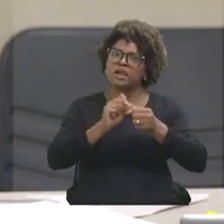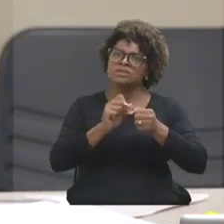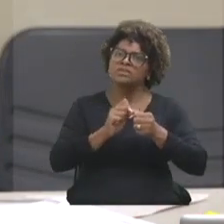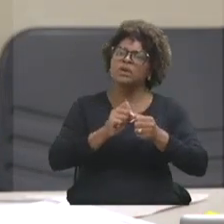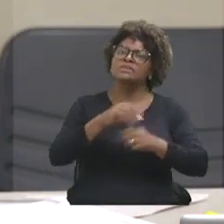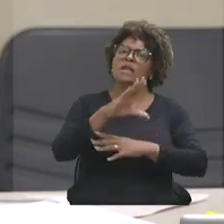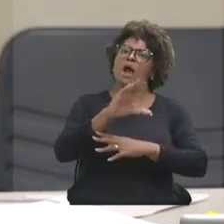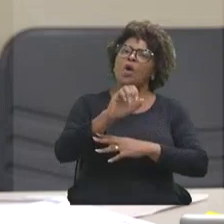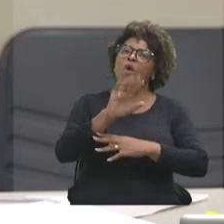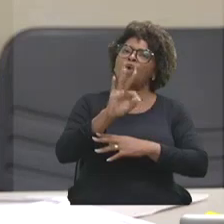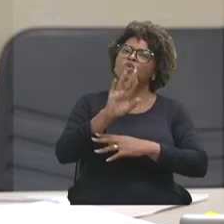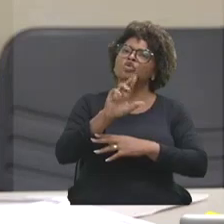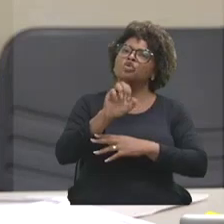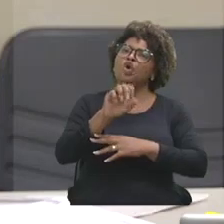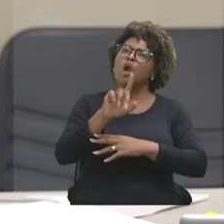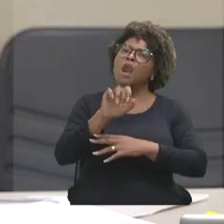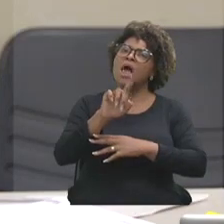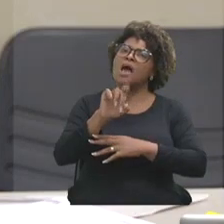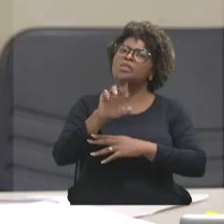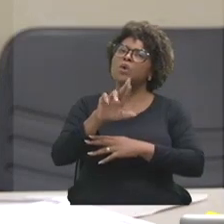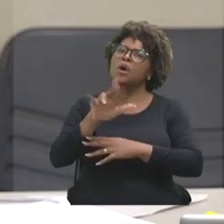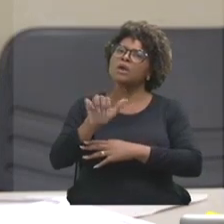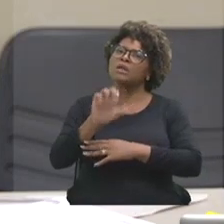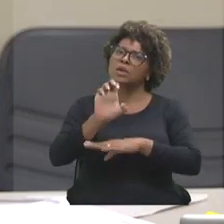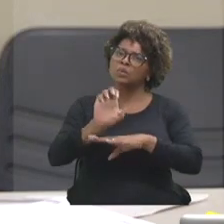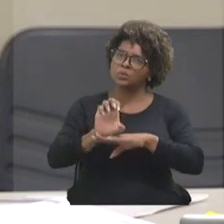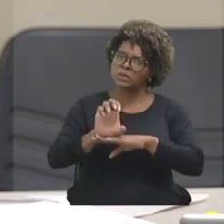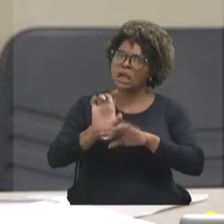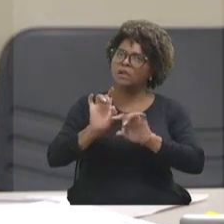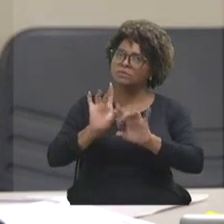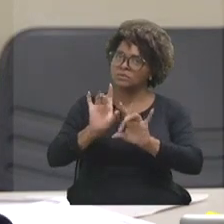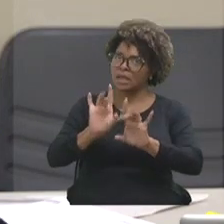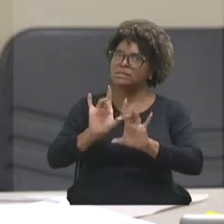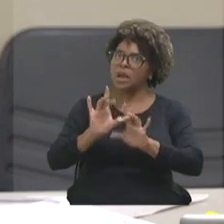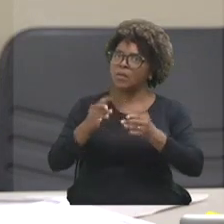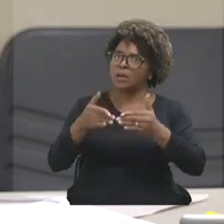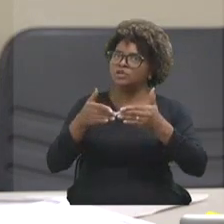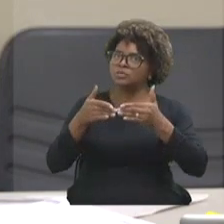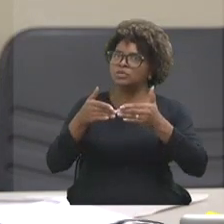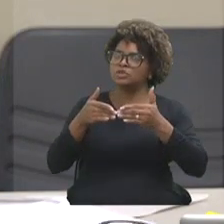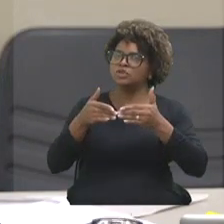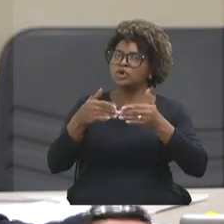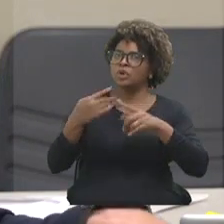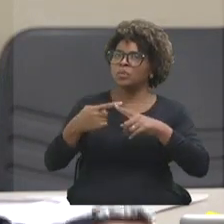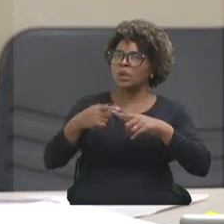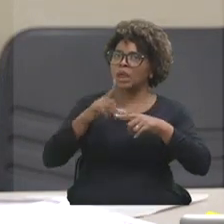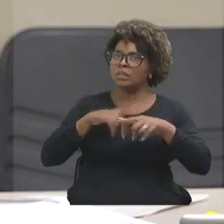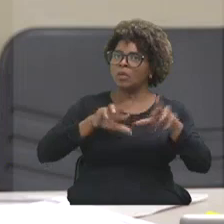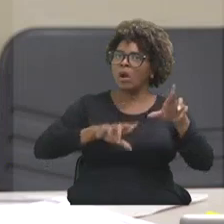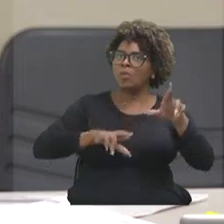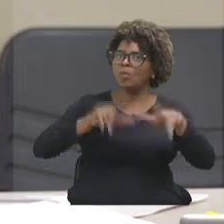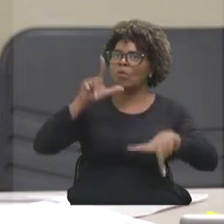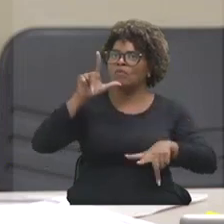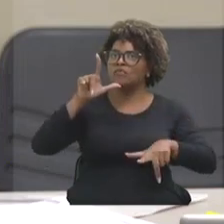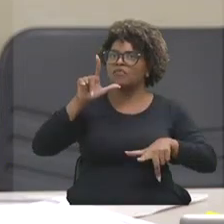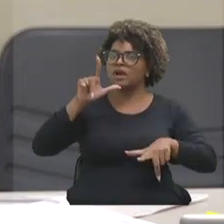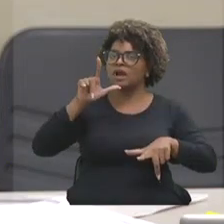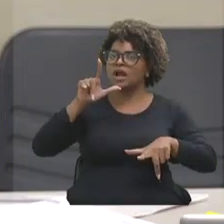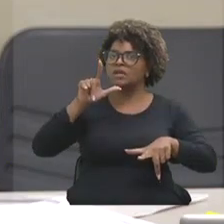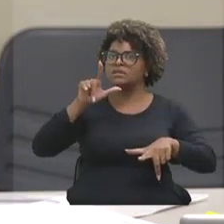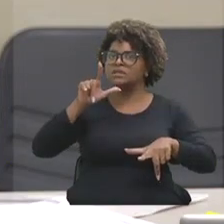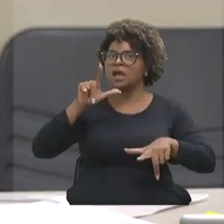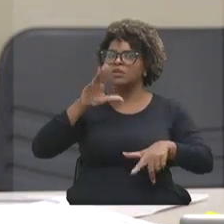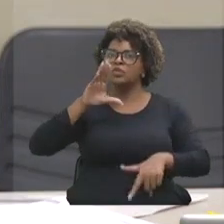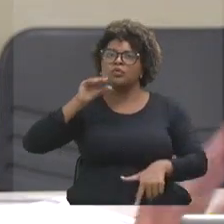Geral do Estado em especial porque existe existe uma discrepância entre os servidores de 30 horas